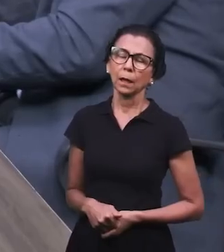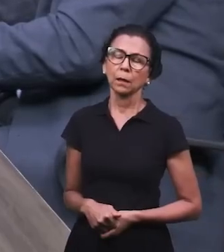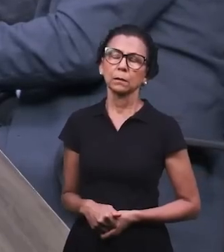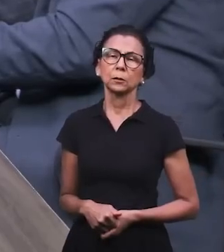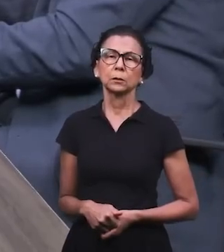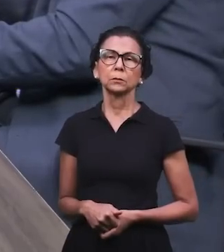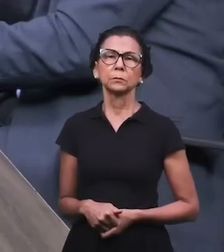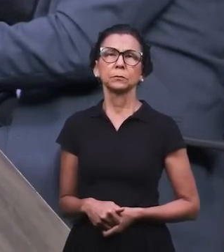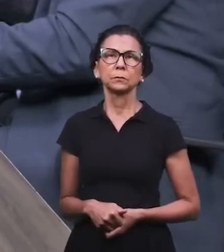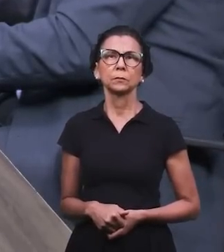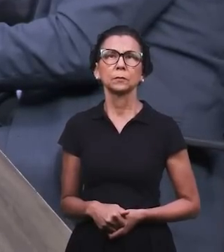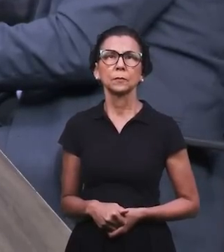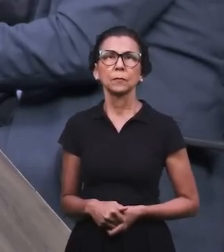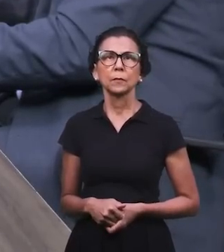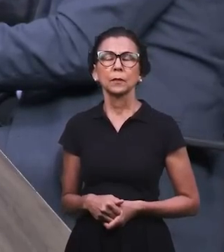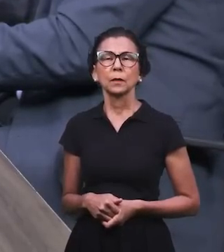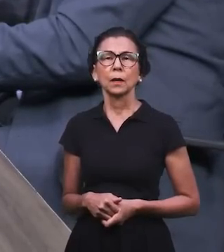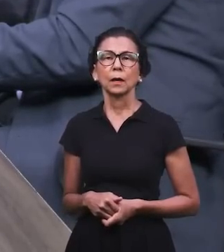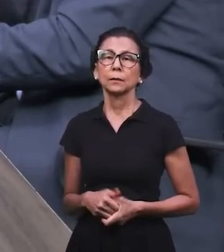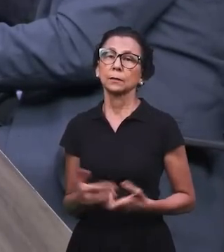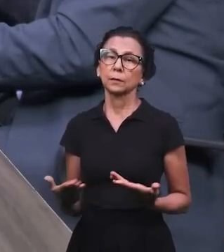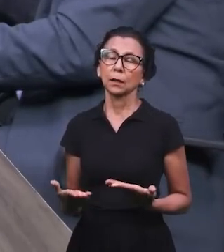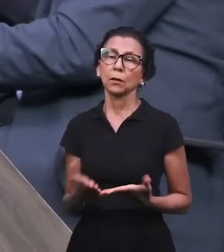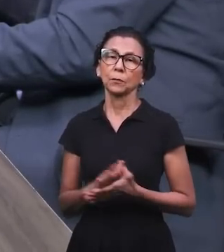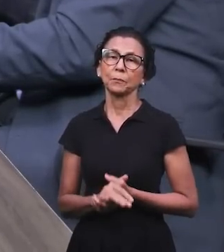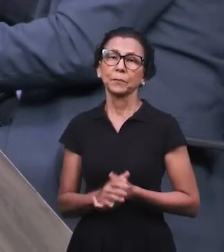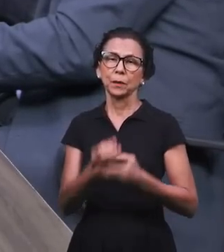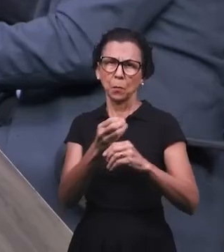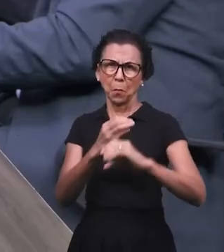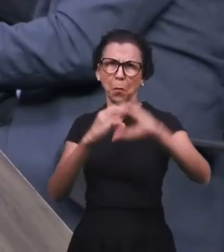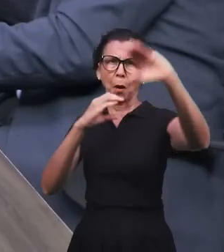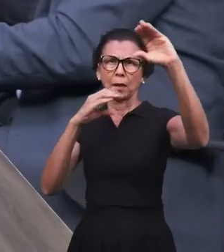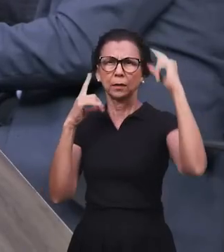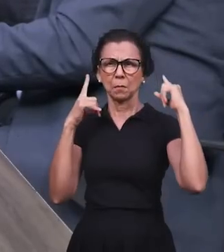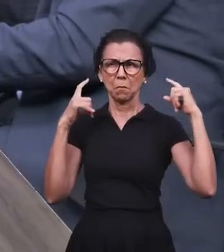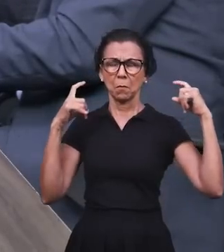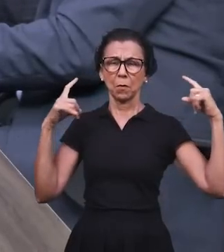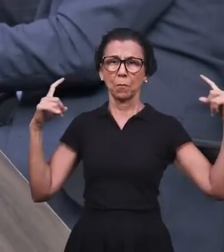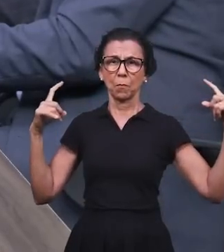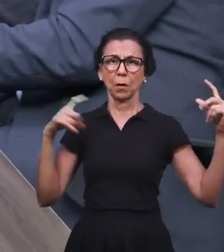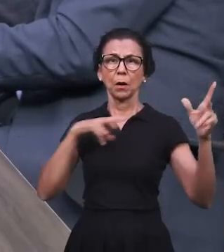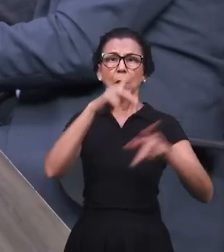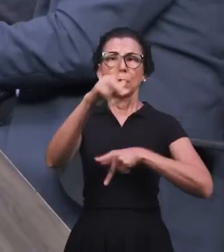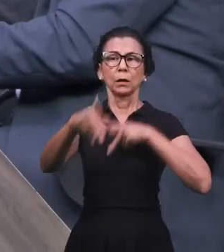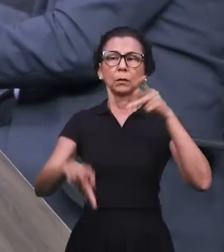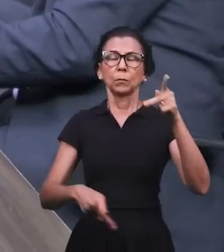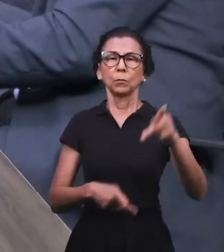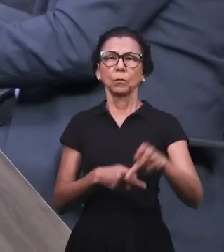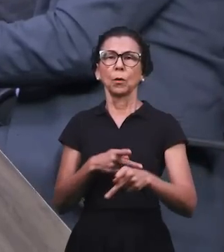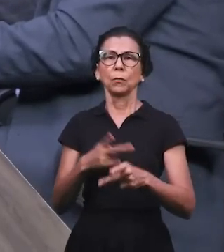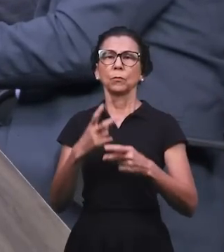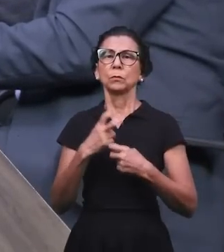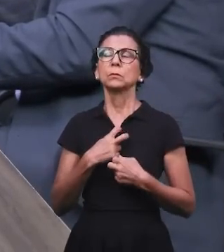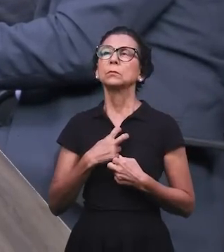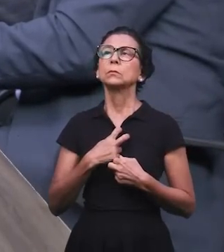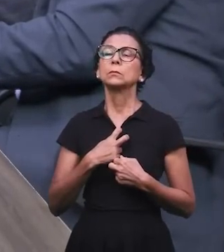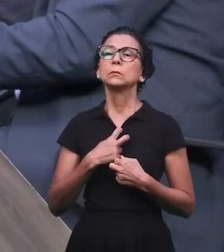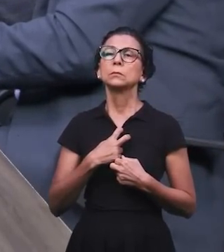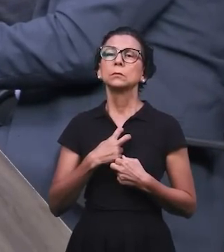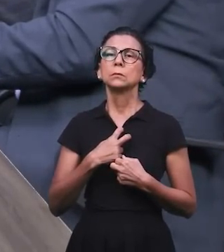falar. E a hora que a trombeta soou, o povo clamou, viva o rei Salomão. Isso é importante,